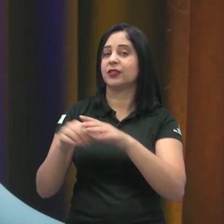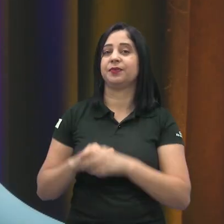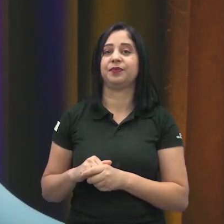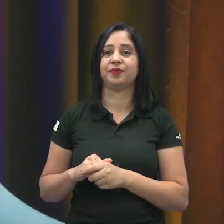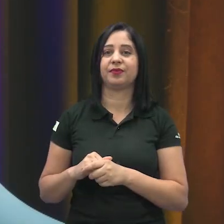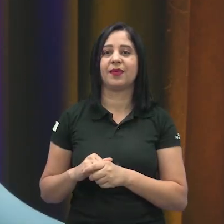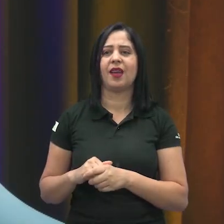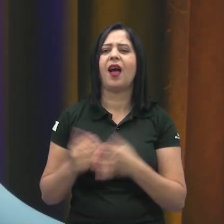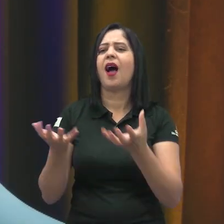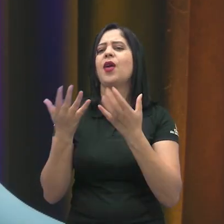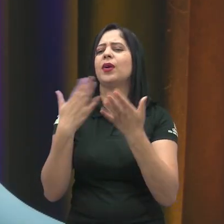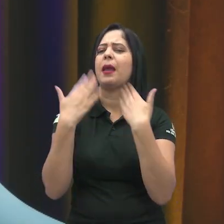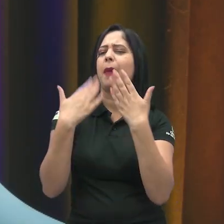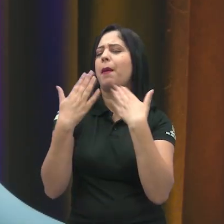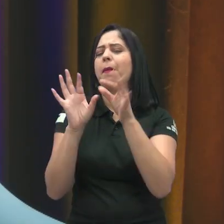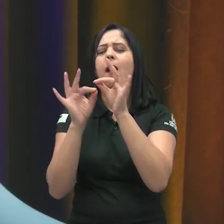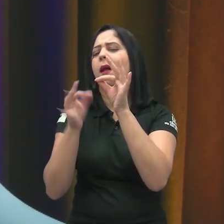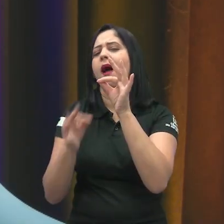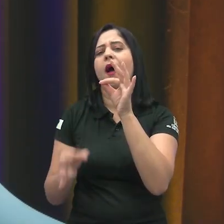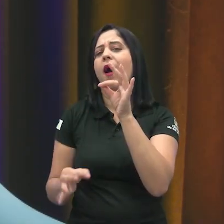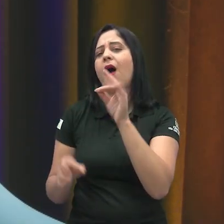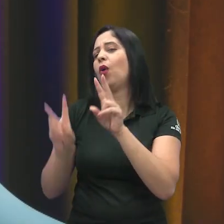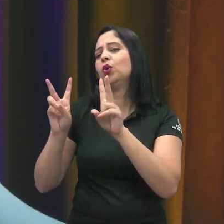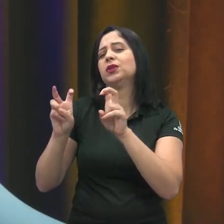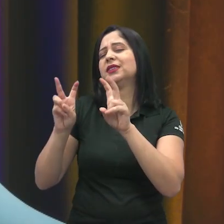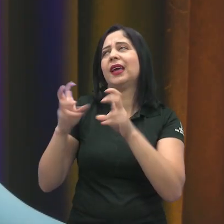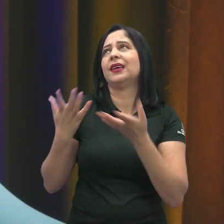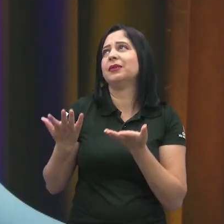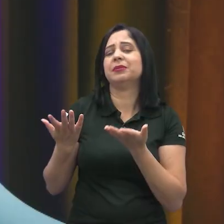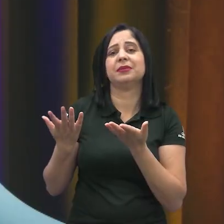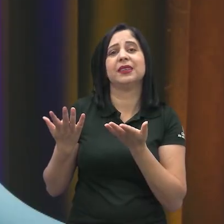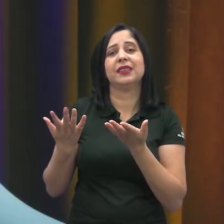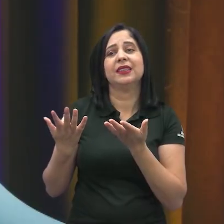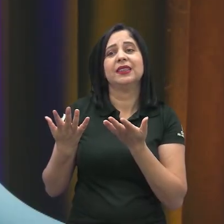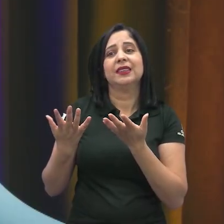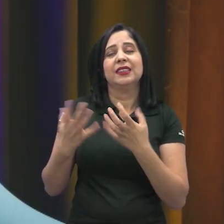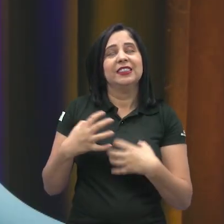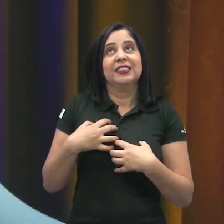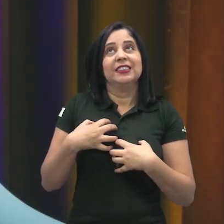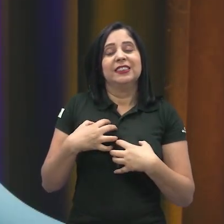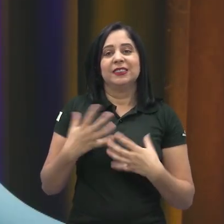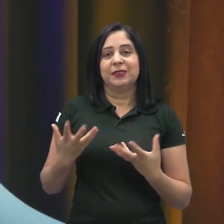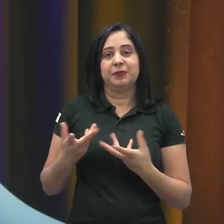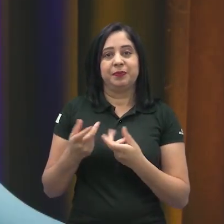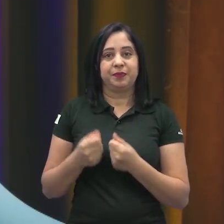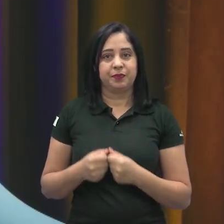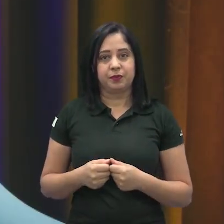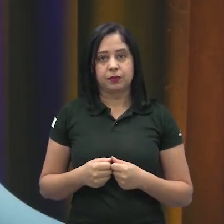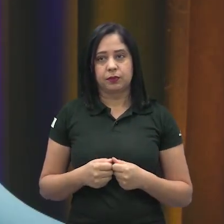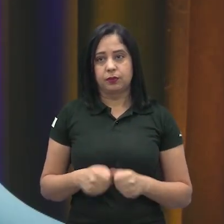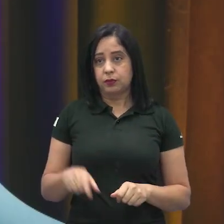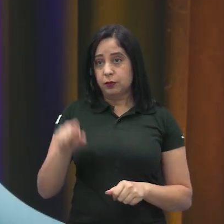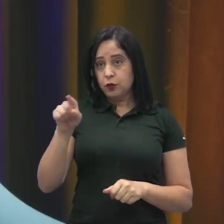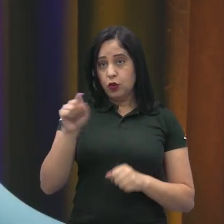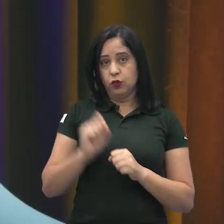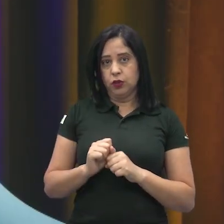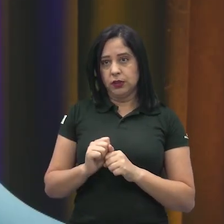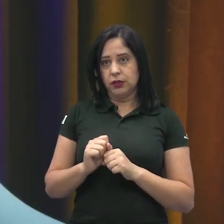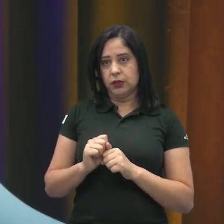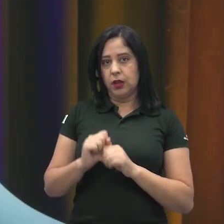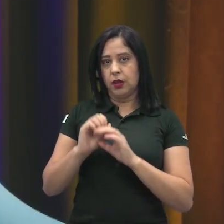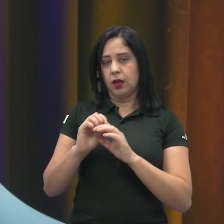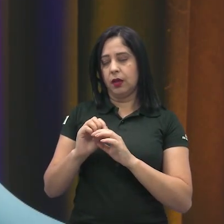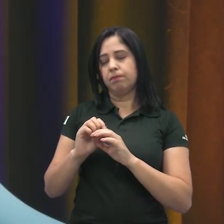gente queria assim, ficar aqui o dia inteiro falando sobre isso, que é uma temática que instiga muita gente. Qual é a sua perspectiva sobre